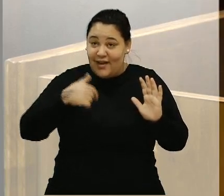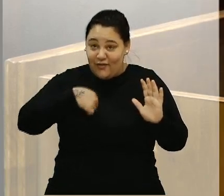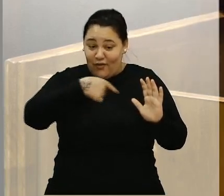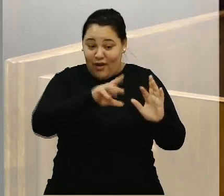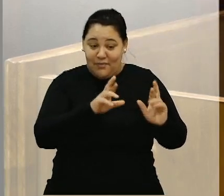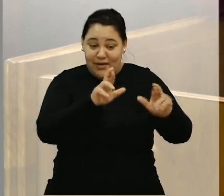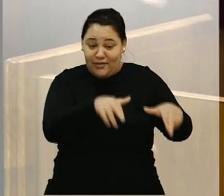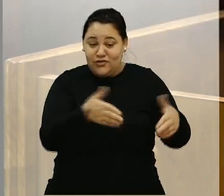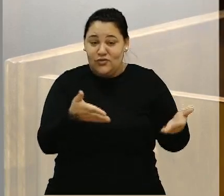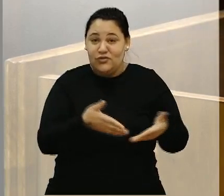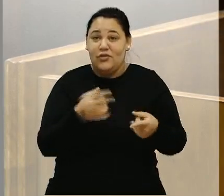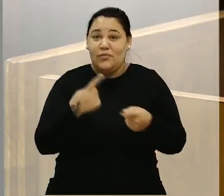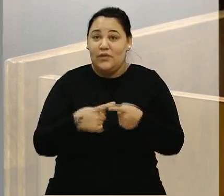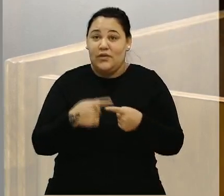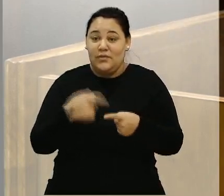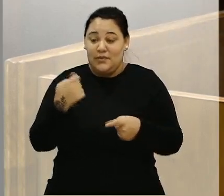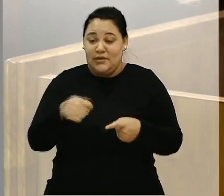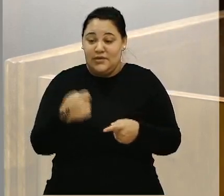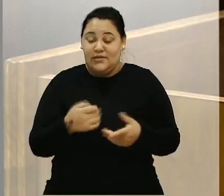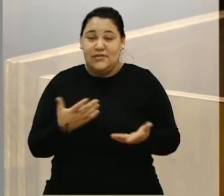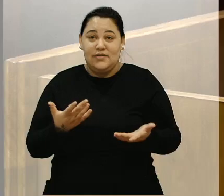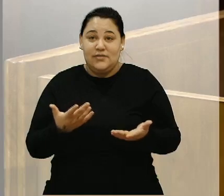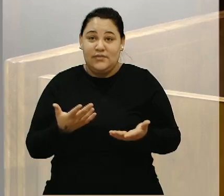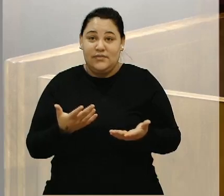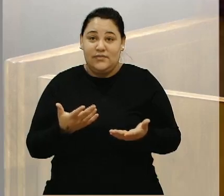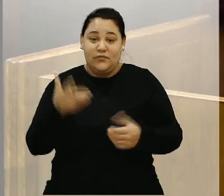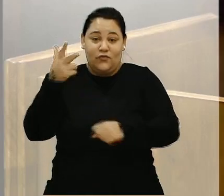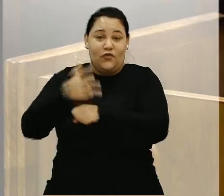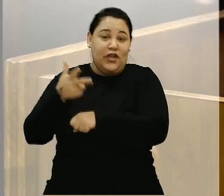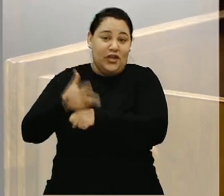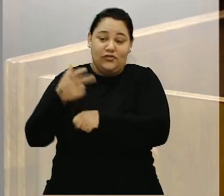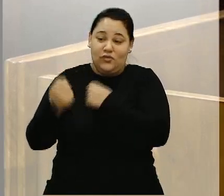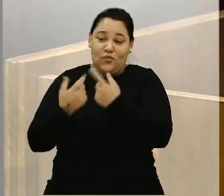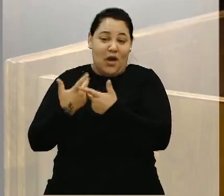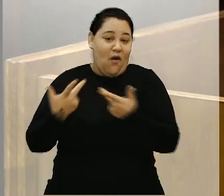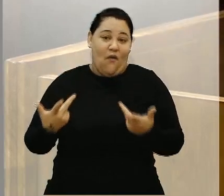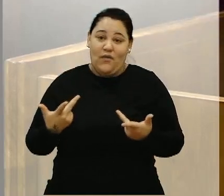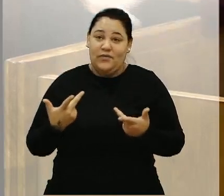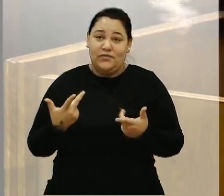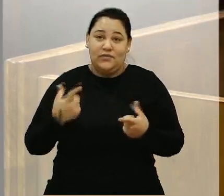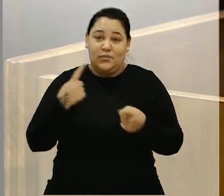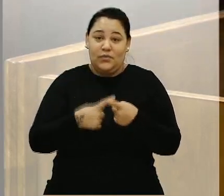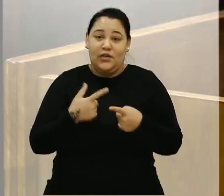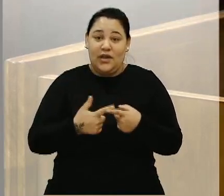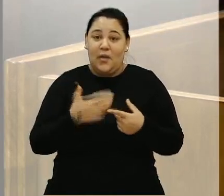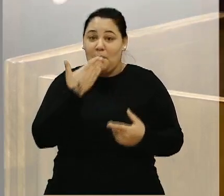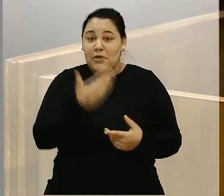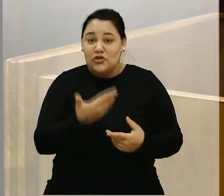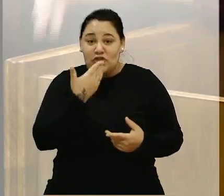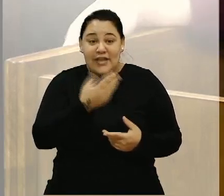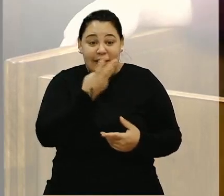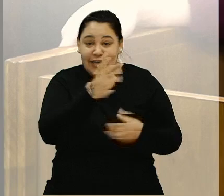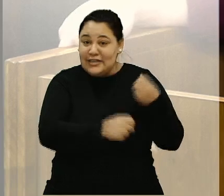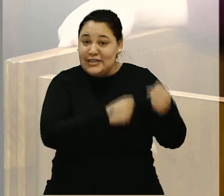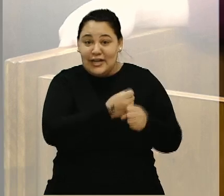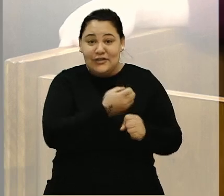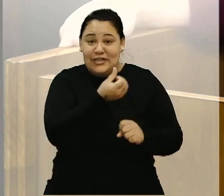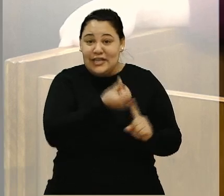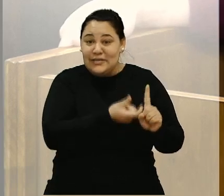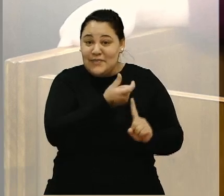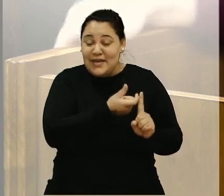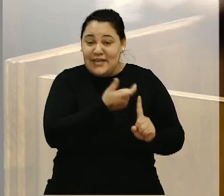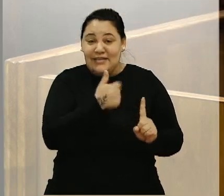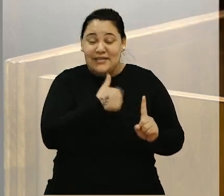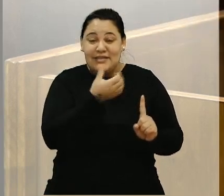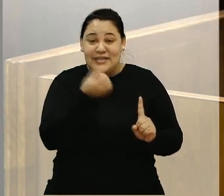porque tem que pegar um vídeo, alguma coisa, porque tanto que eu pedi, 3 anos e 6 meses e